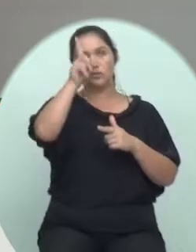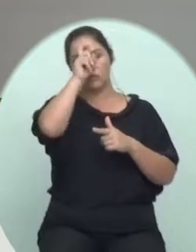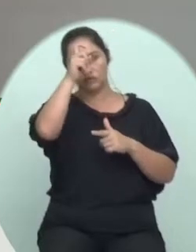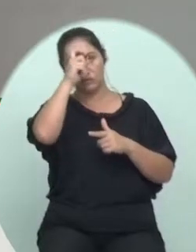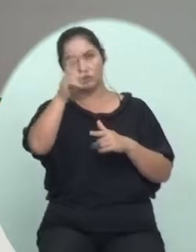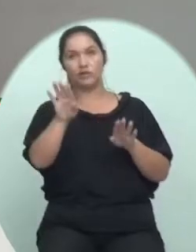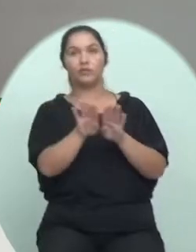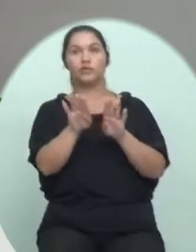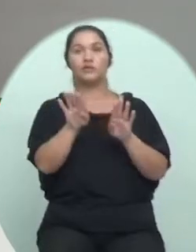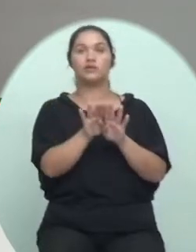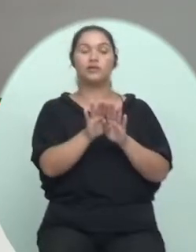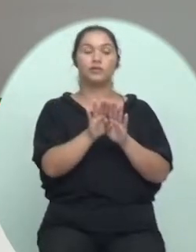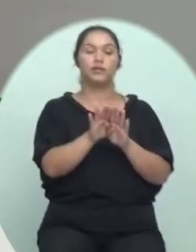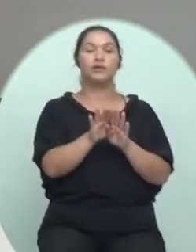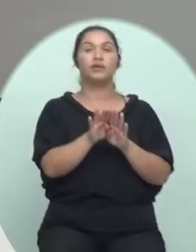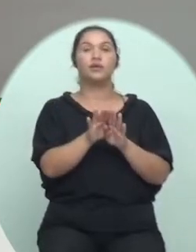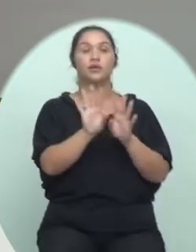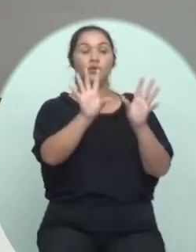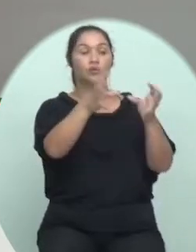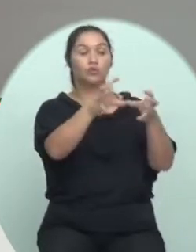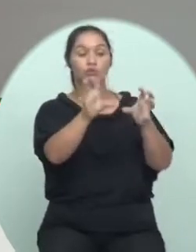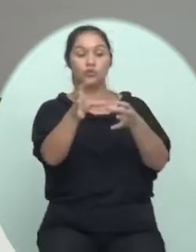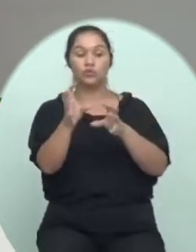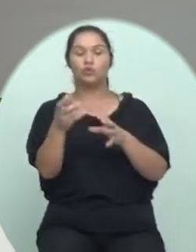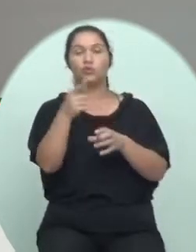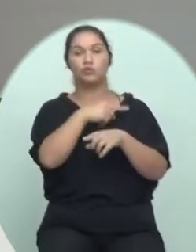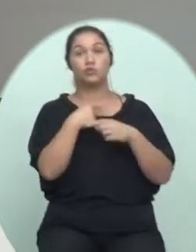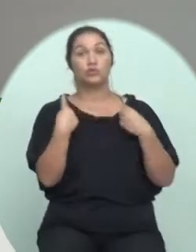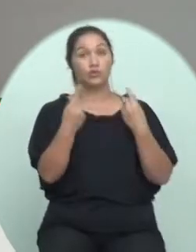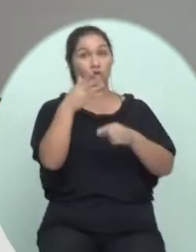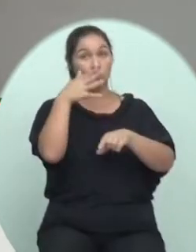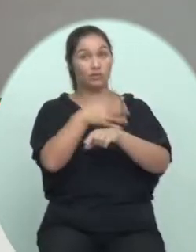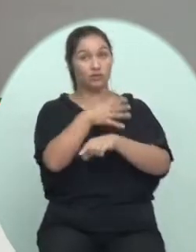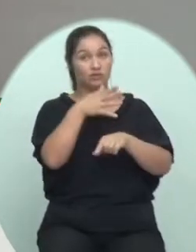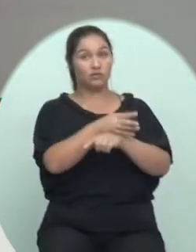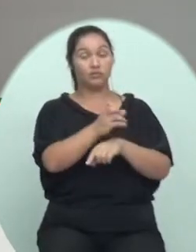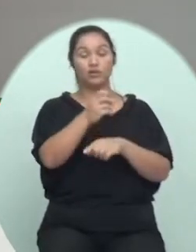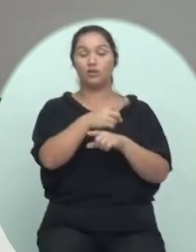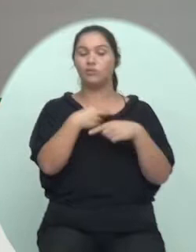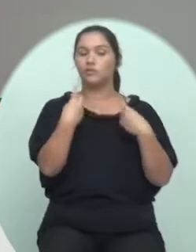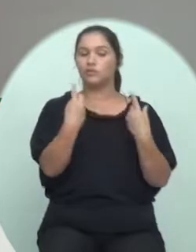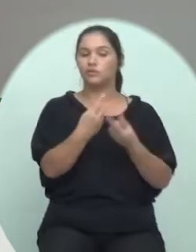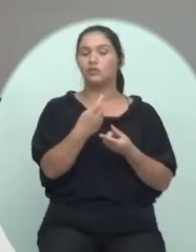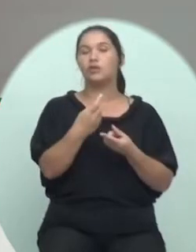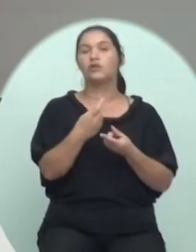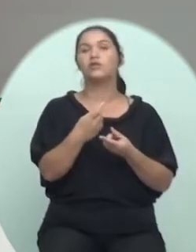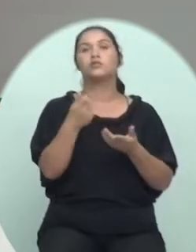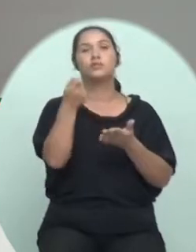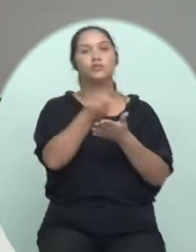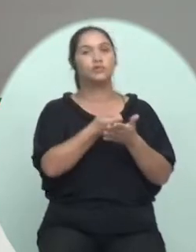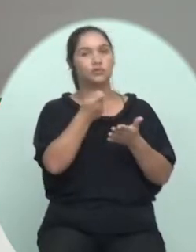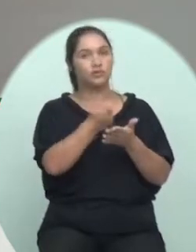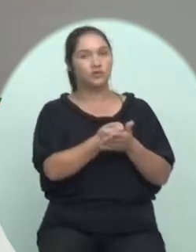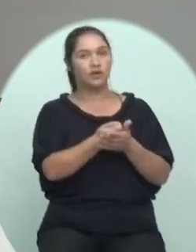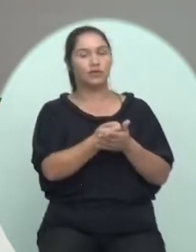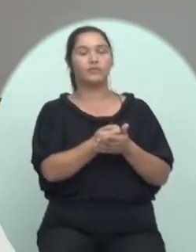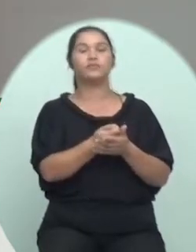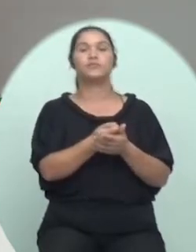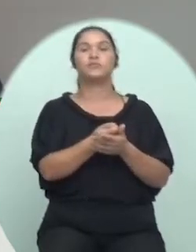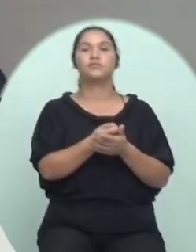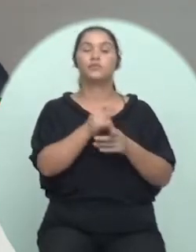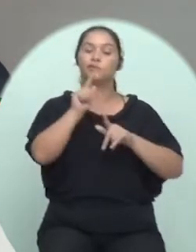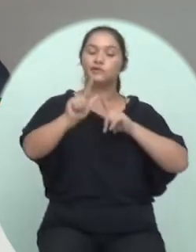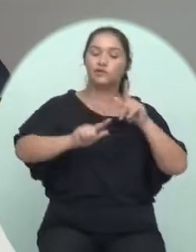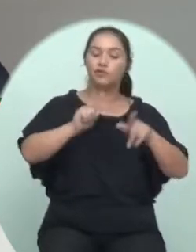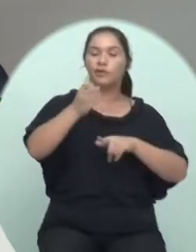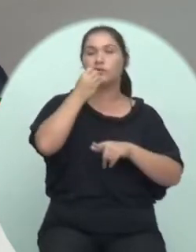gente participa, não somente das contas, mas sim do bom atendimento, que é o mais importante para a população, continuar fazendo um bom trabalho,